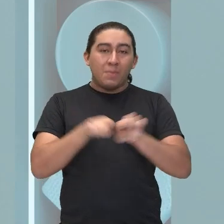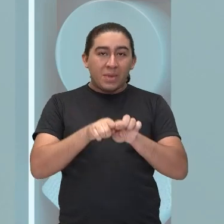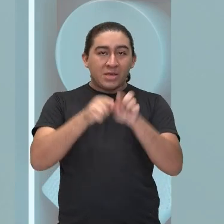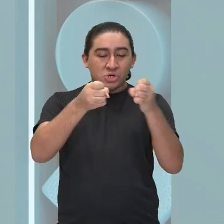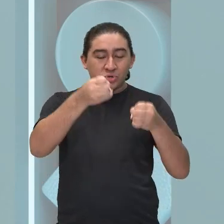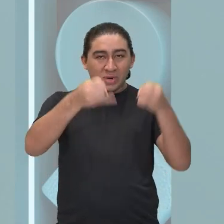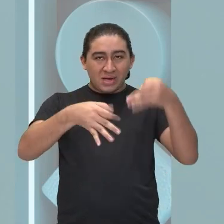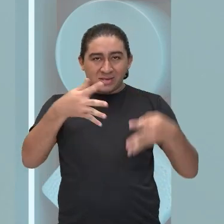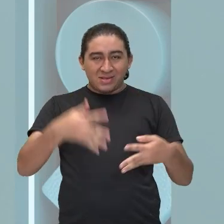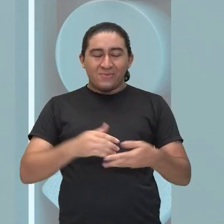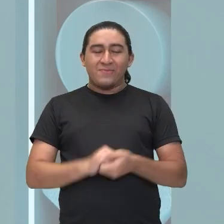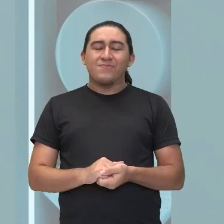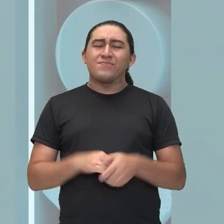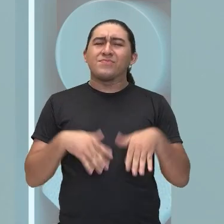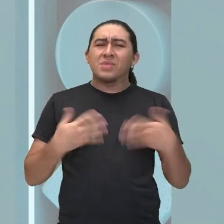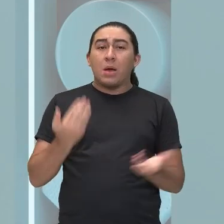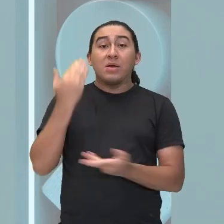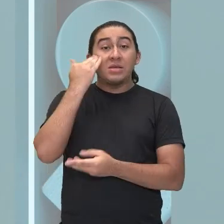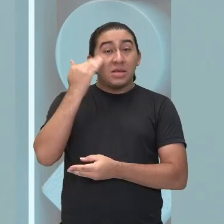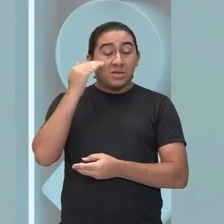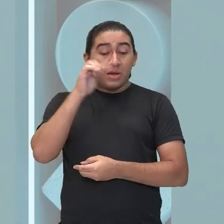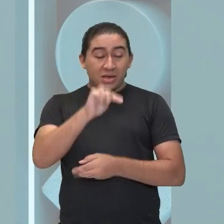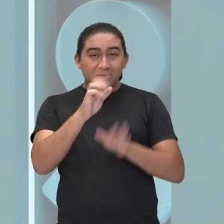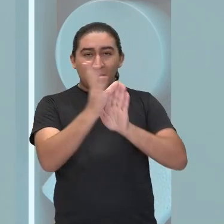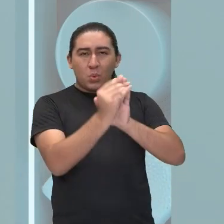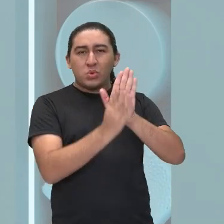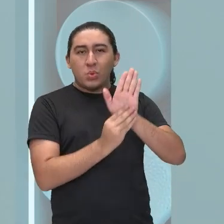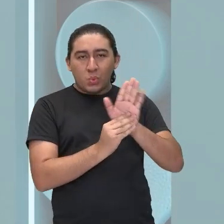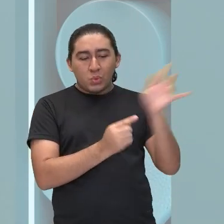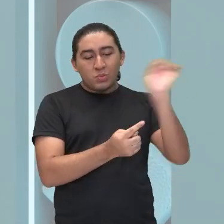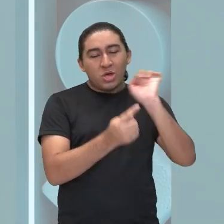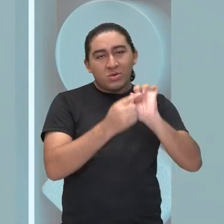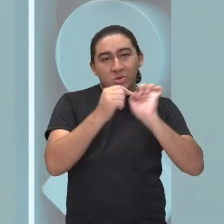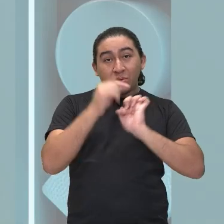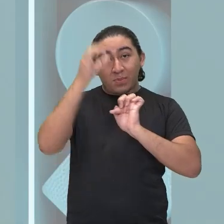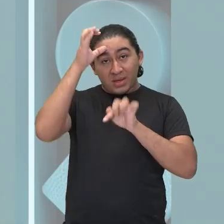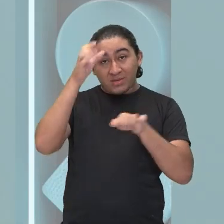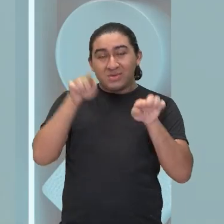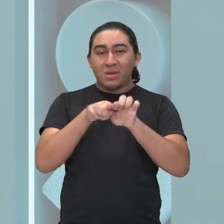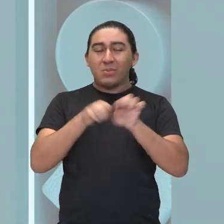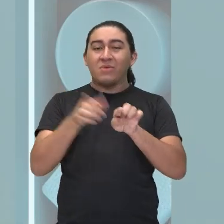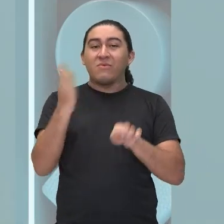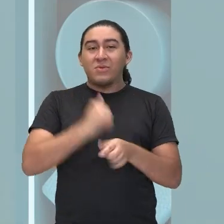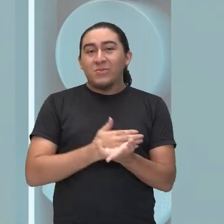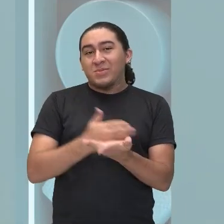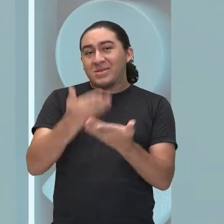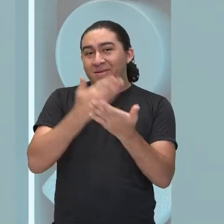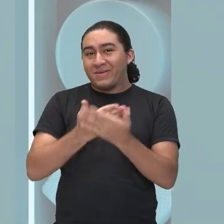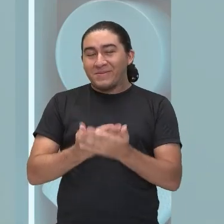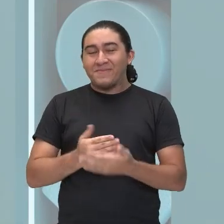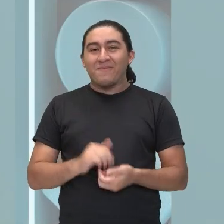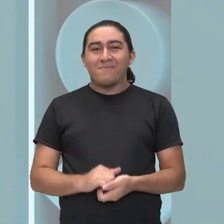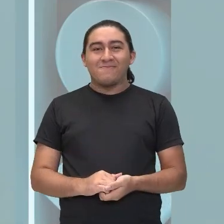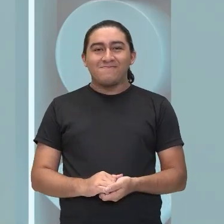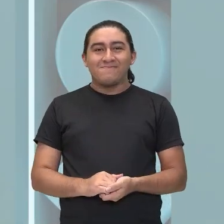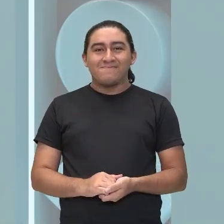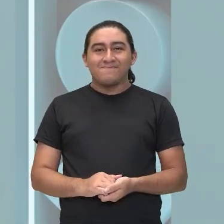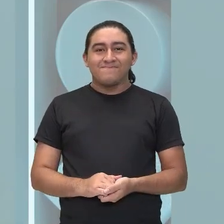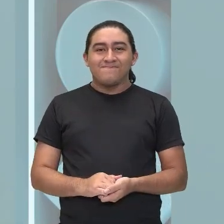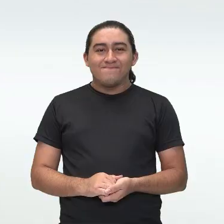pessoal? Então, tendo em vista este objeto de conhecimento, vamos iniciar mais uma aula.